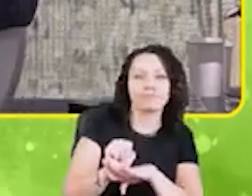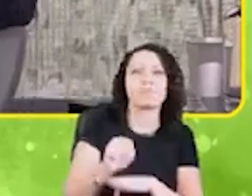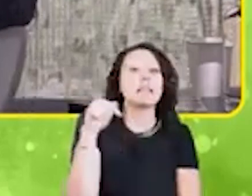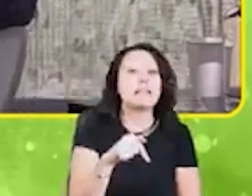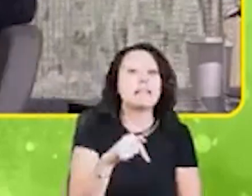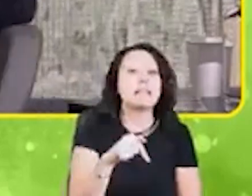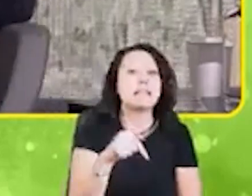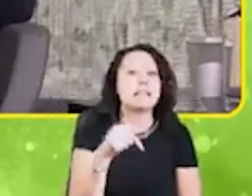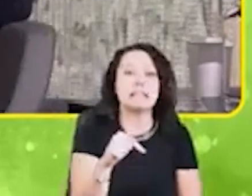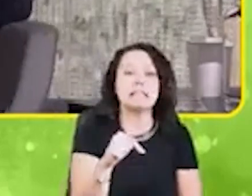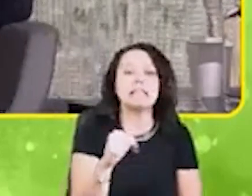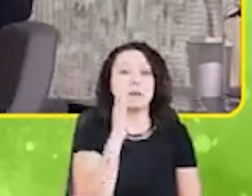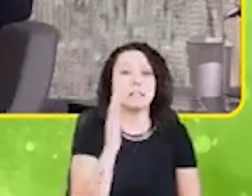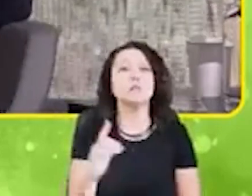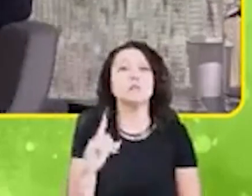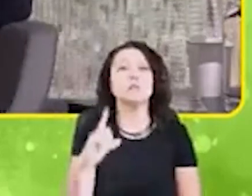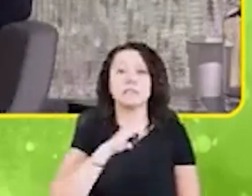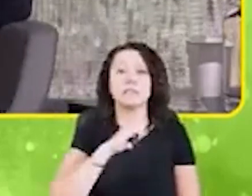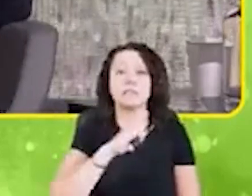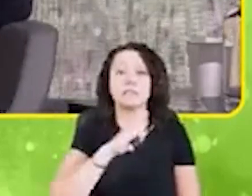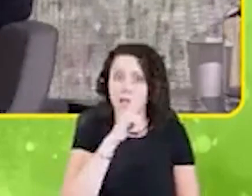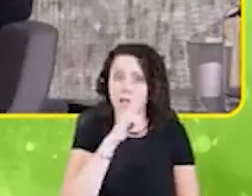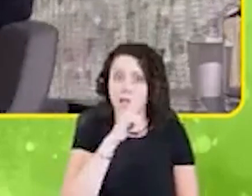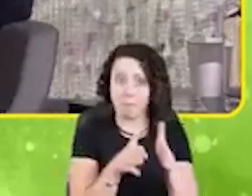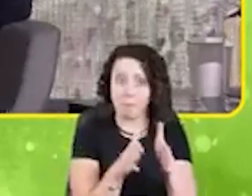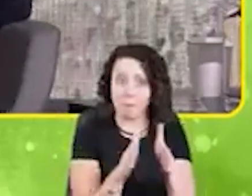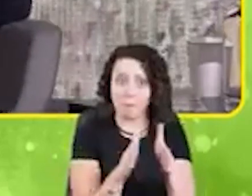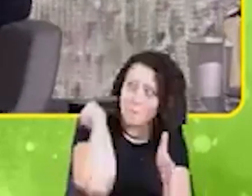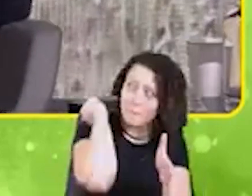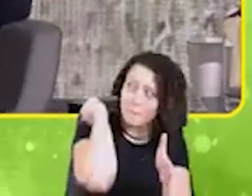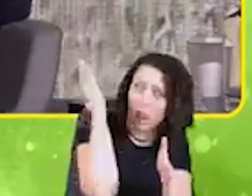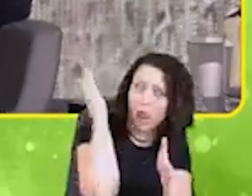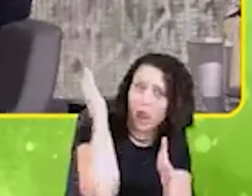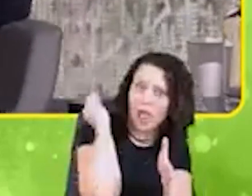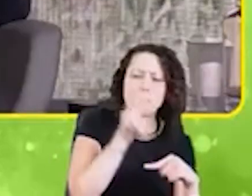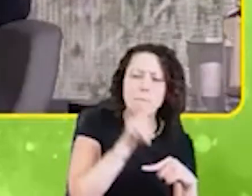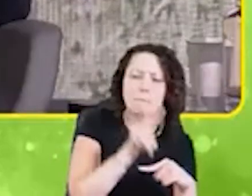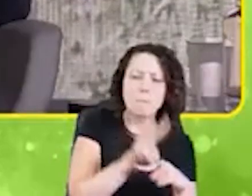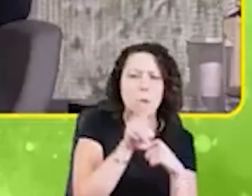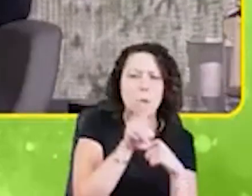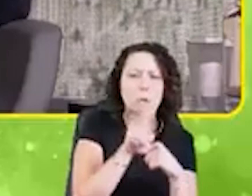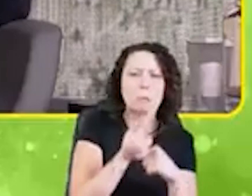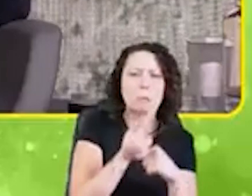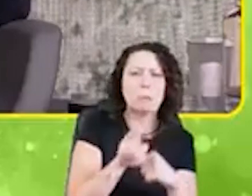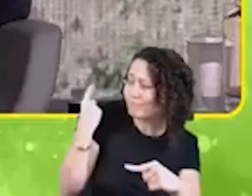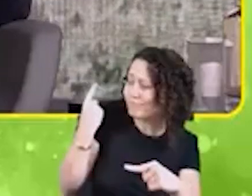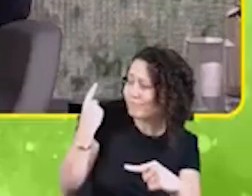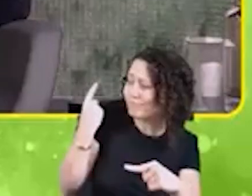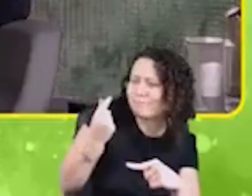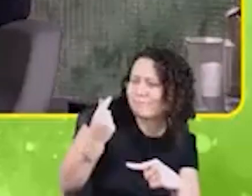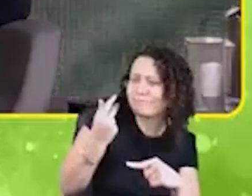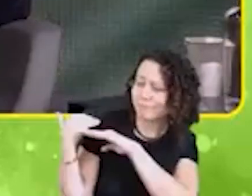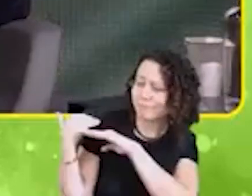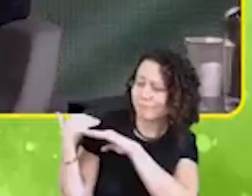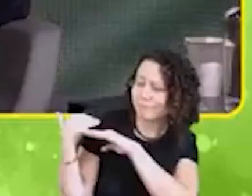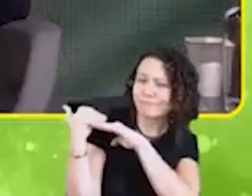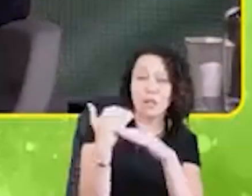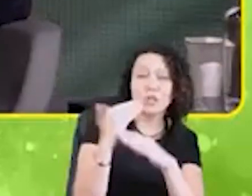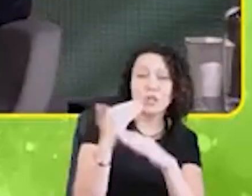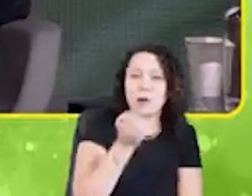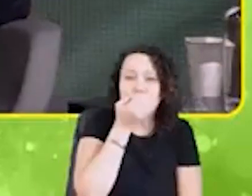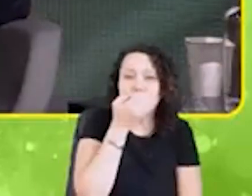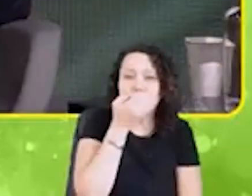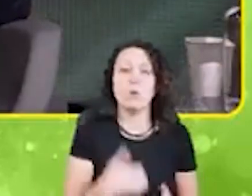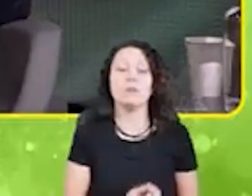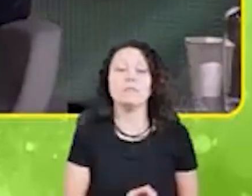Baleias de muitos anos que vende muitos anos já consolidado faz parte do grupo de Buenos Aires os países